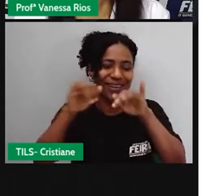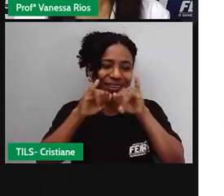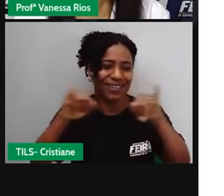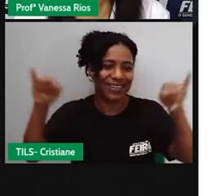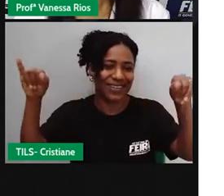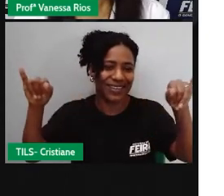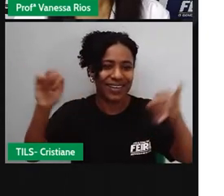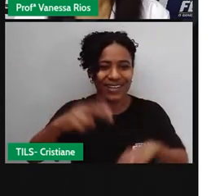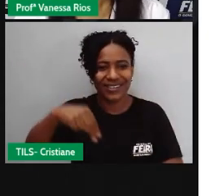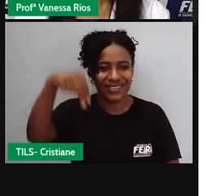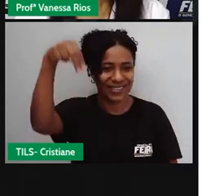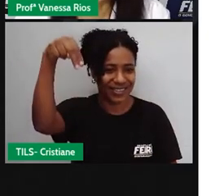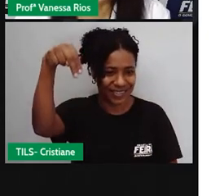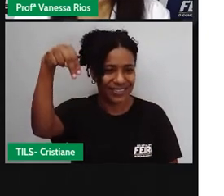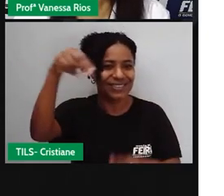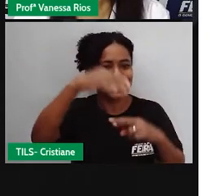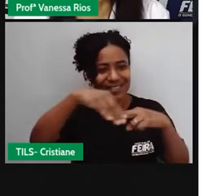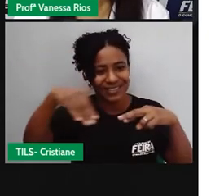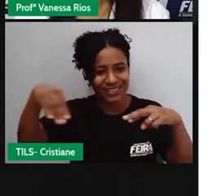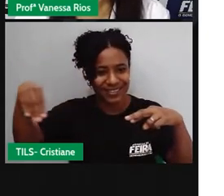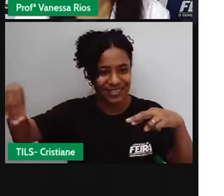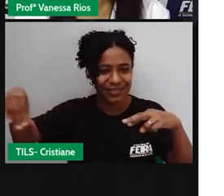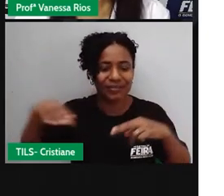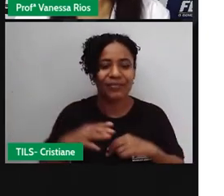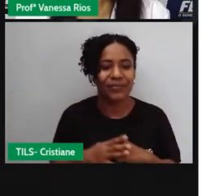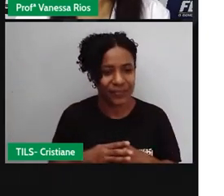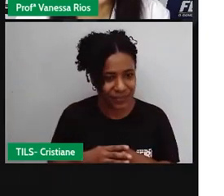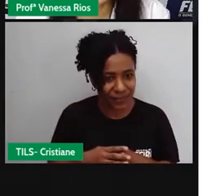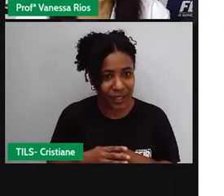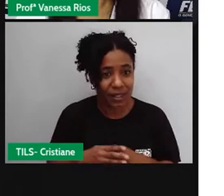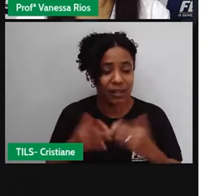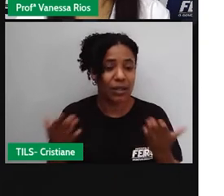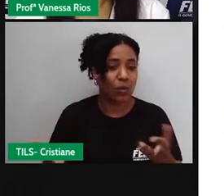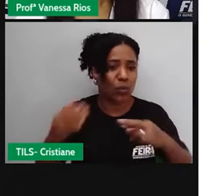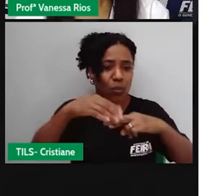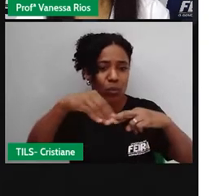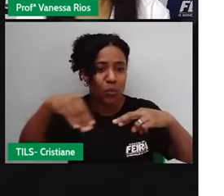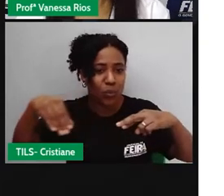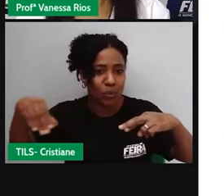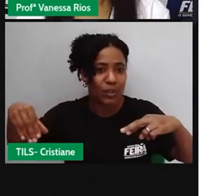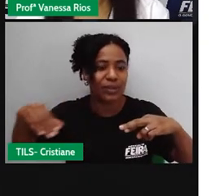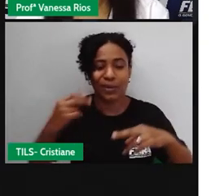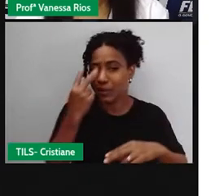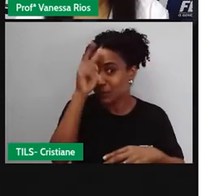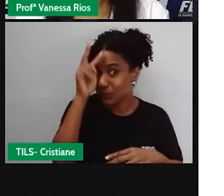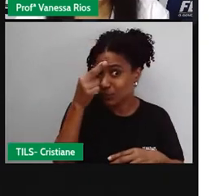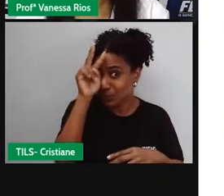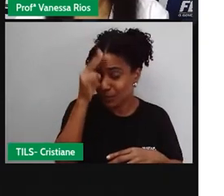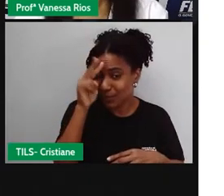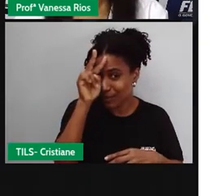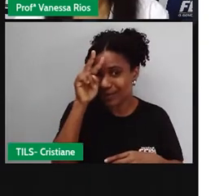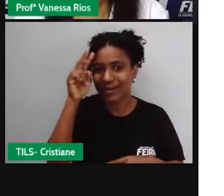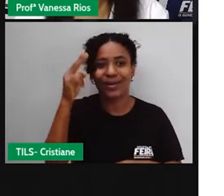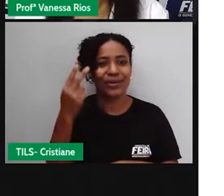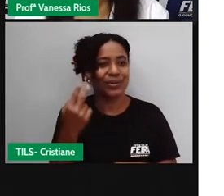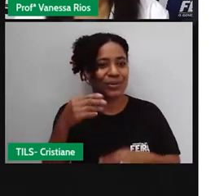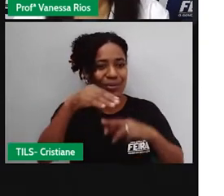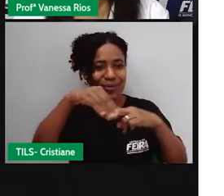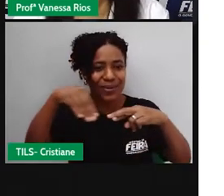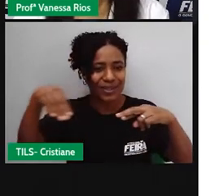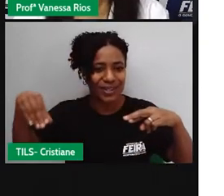E conta justamente, né, os cordéis atuais, e no decorrer da história do cordel aqui no Brasil,